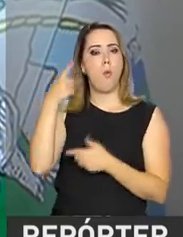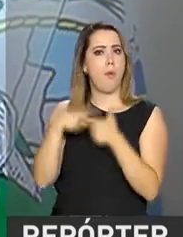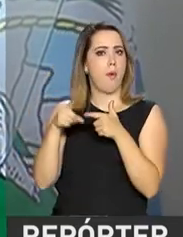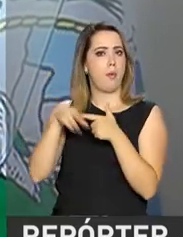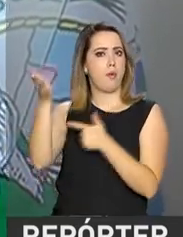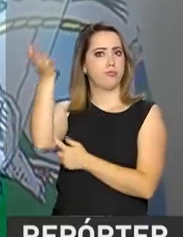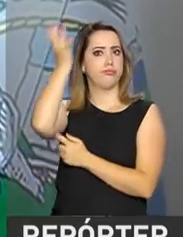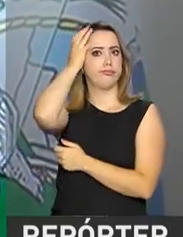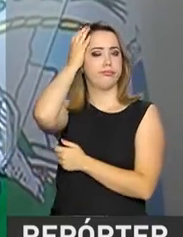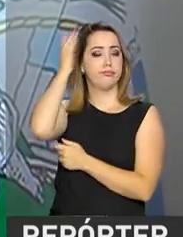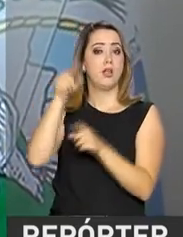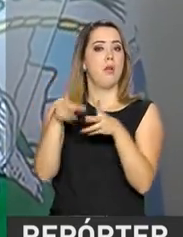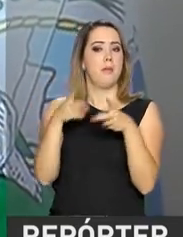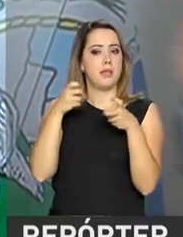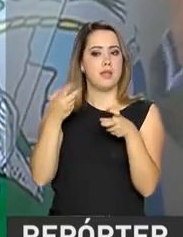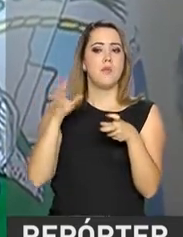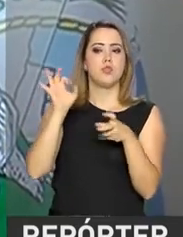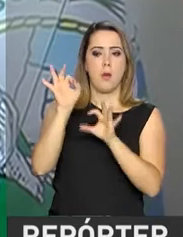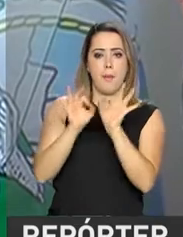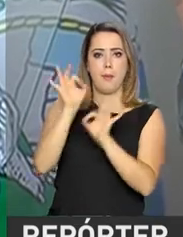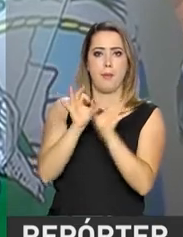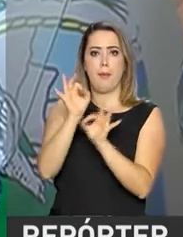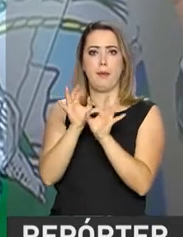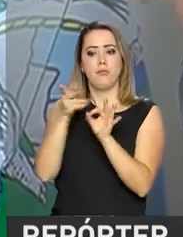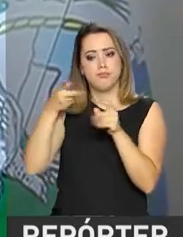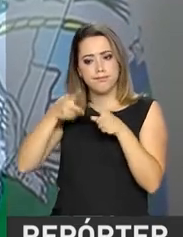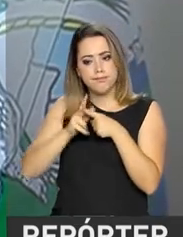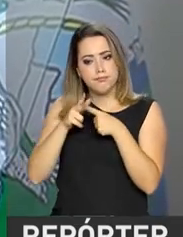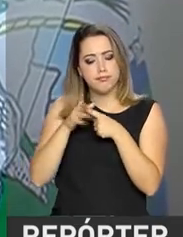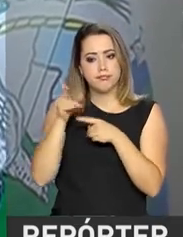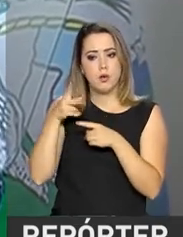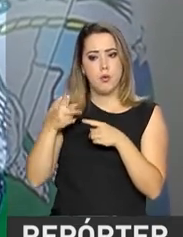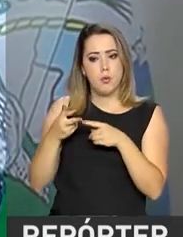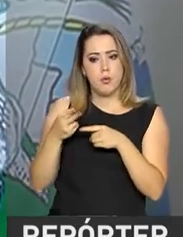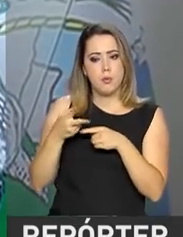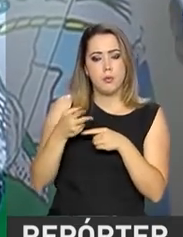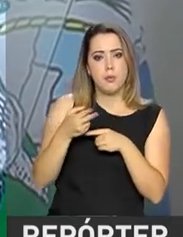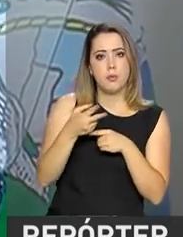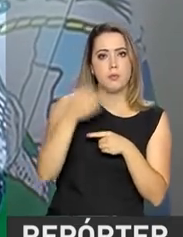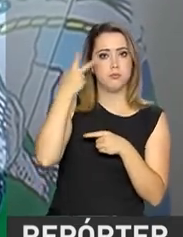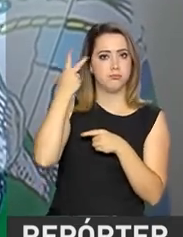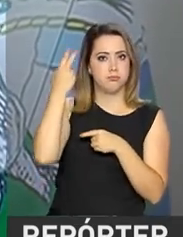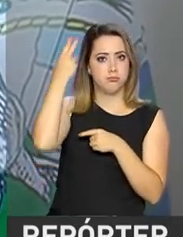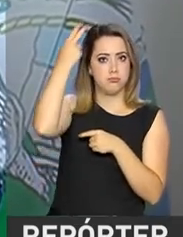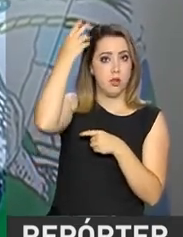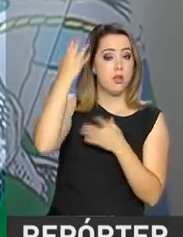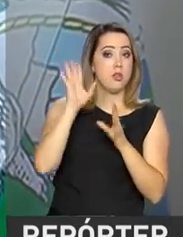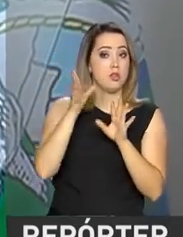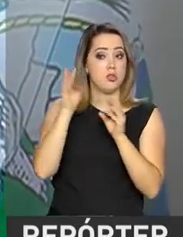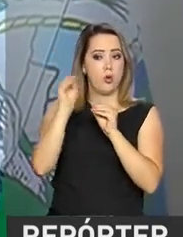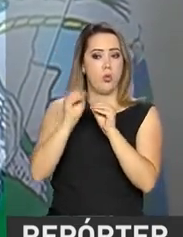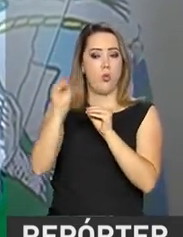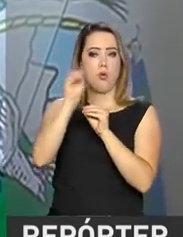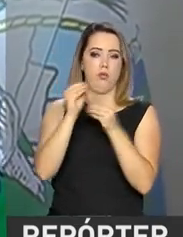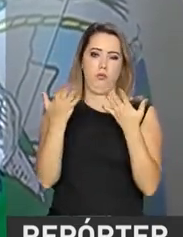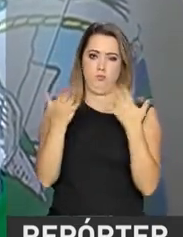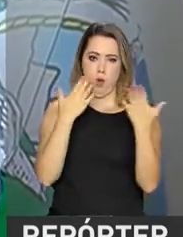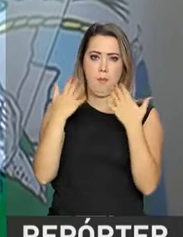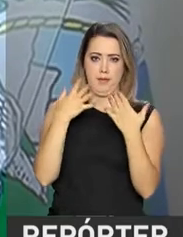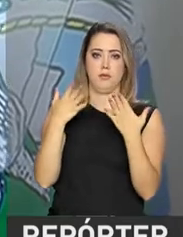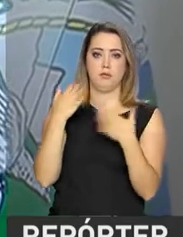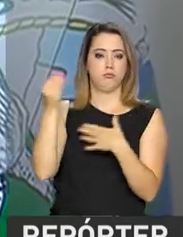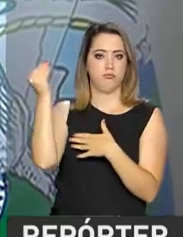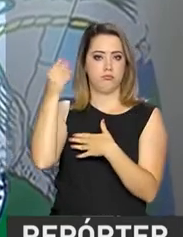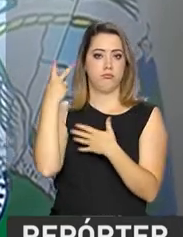cérebro, ele não só detecta, como imediatamente cuida, não é? E pude perceber na fisionomia de todos aqueles que aqui trabalham, de